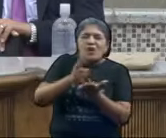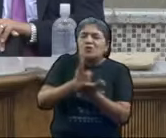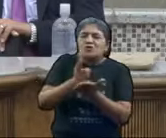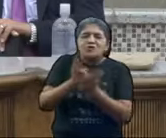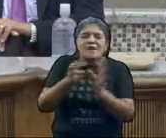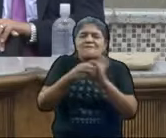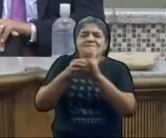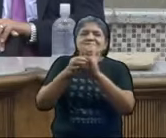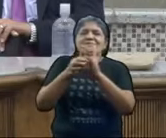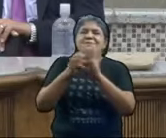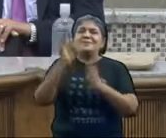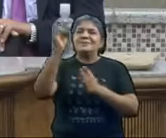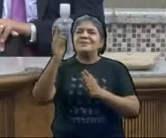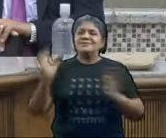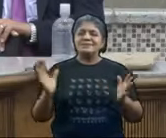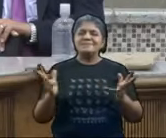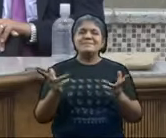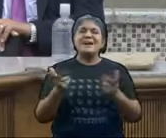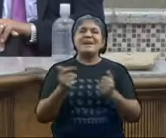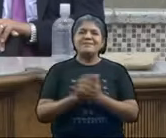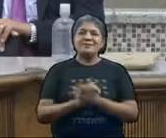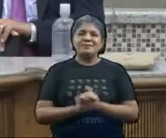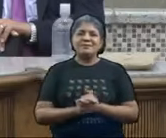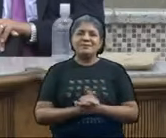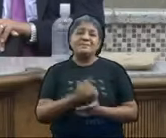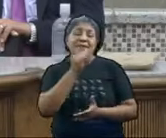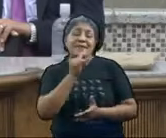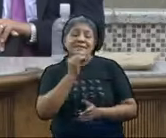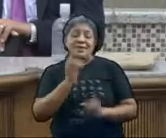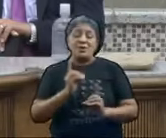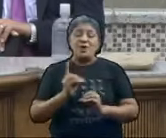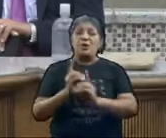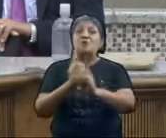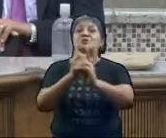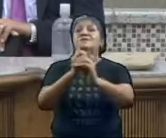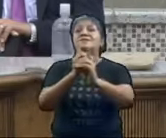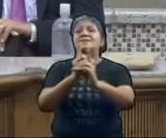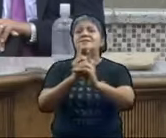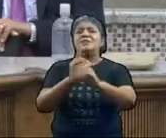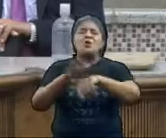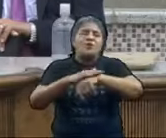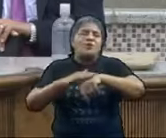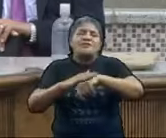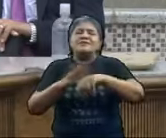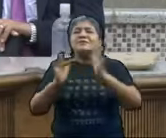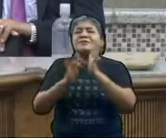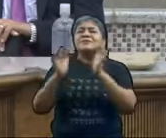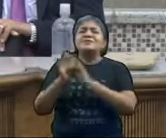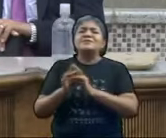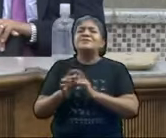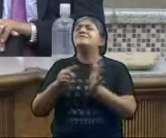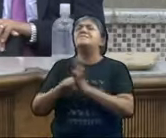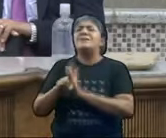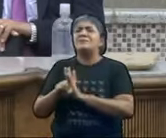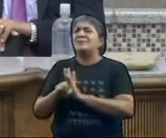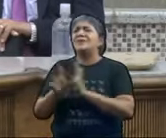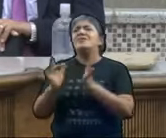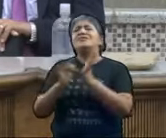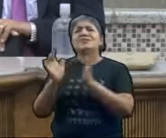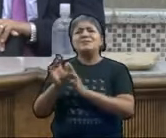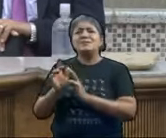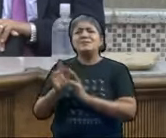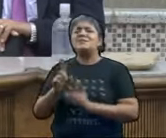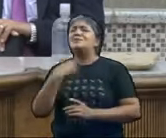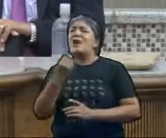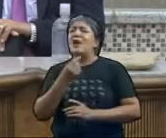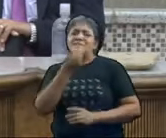maravilhoso. Os discípulos chegaram perto de Jesus e disseram: Senhor, e nós que deixamos tudo? E nós que deixamos tudo para